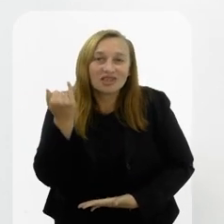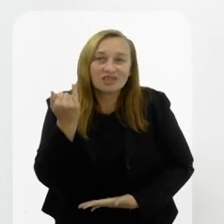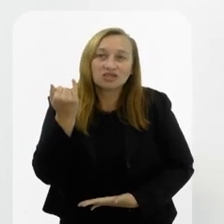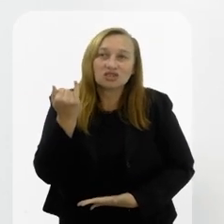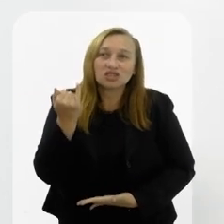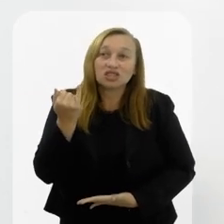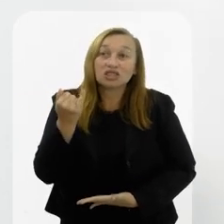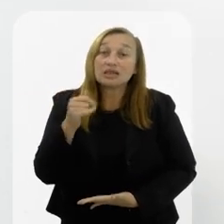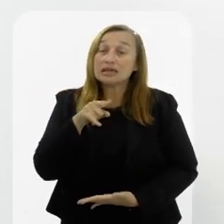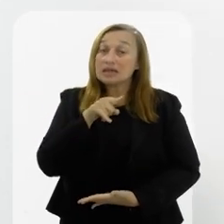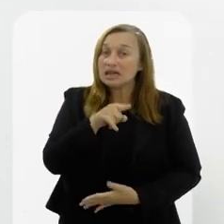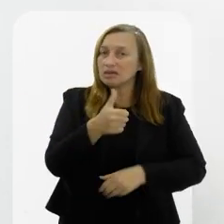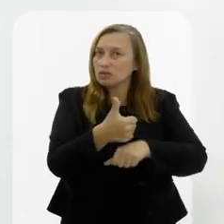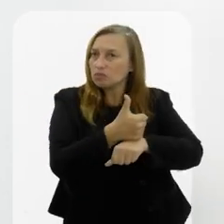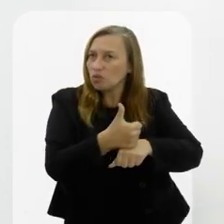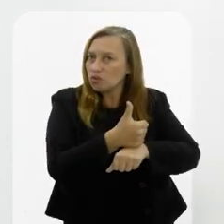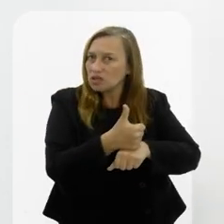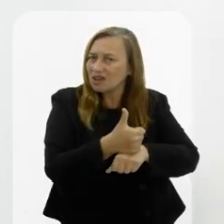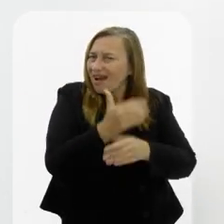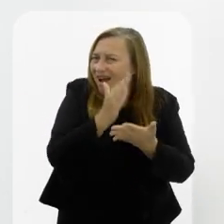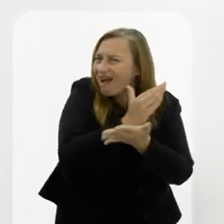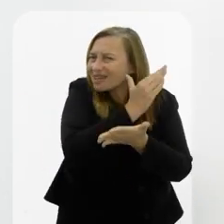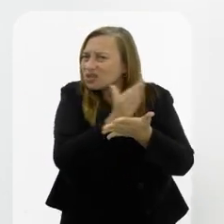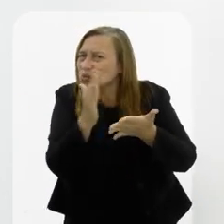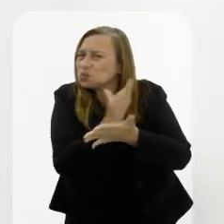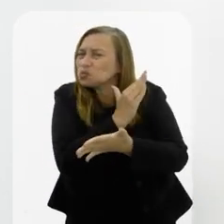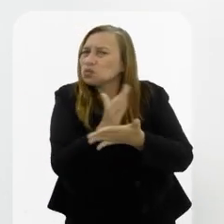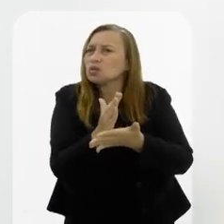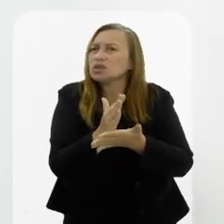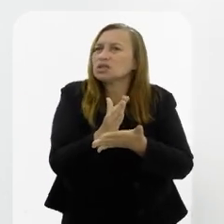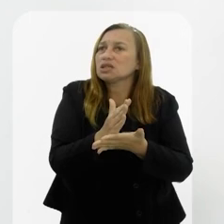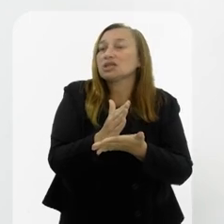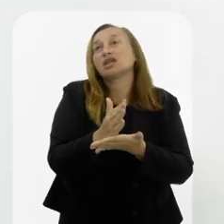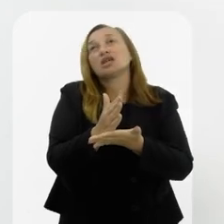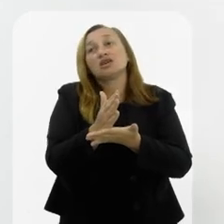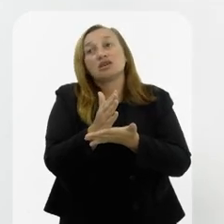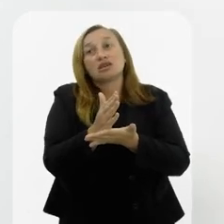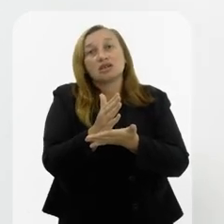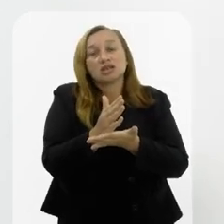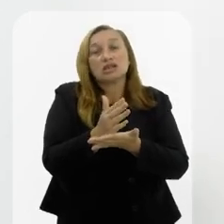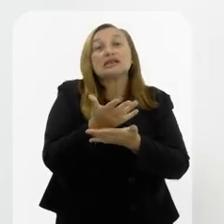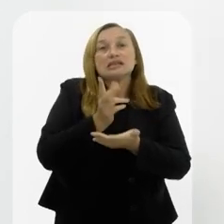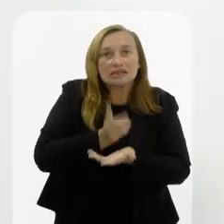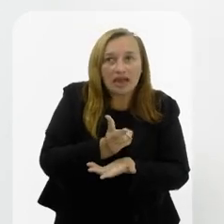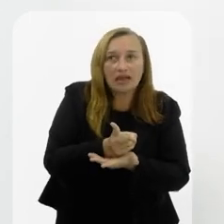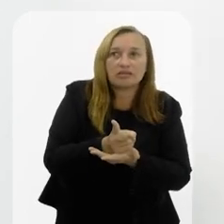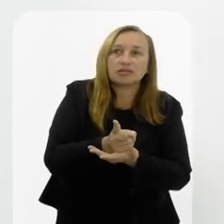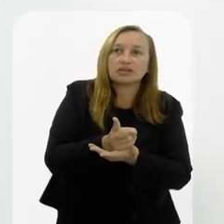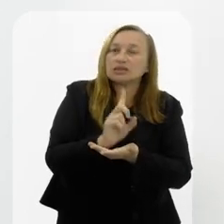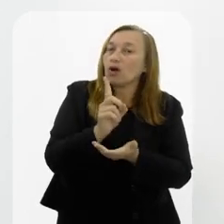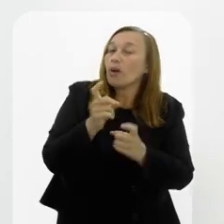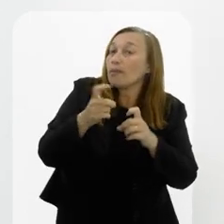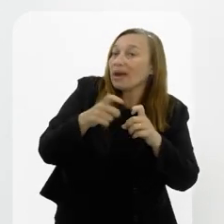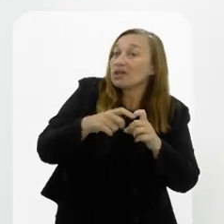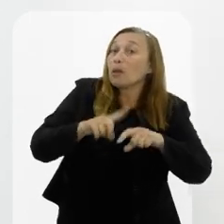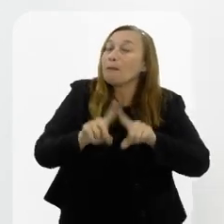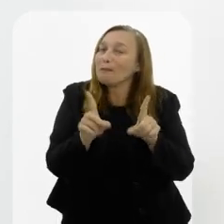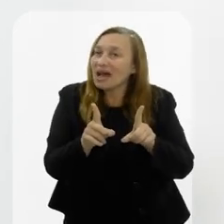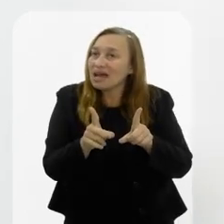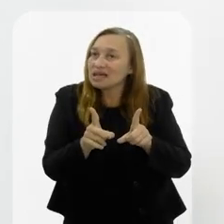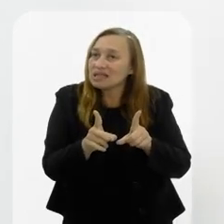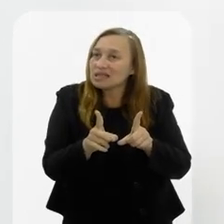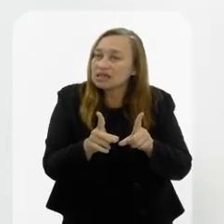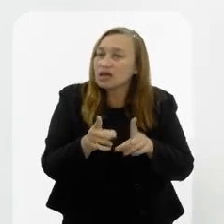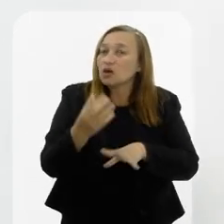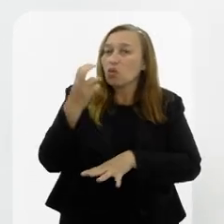importante que esses profissionais, que muitas vezes, né, na maioria das vezes, não são médicos, mas